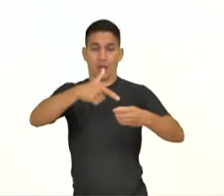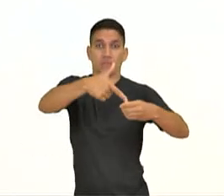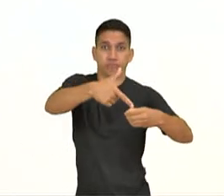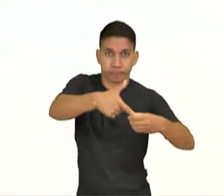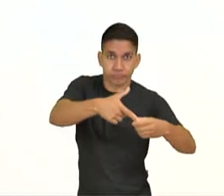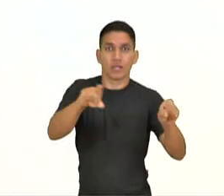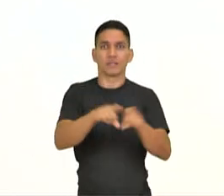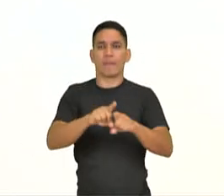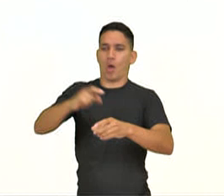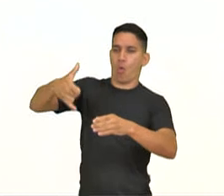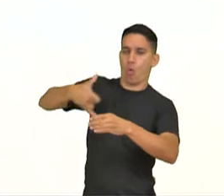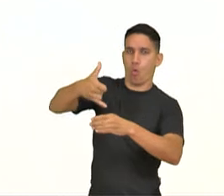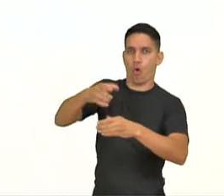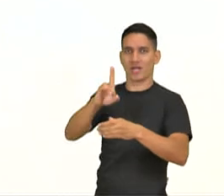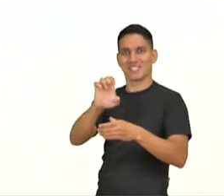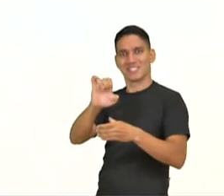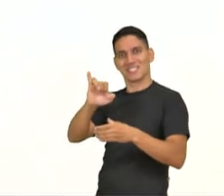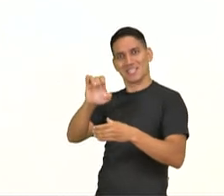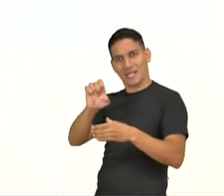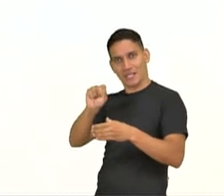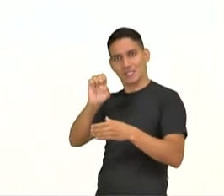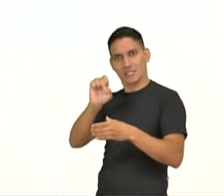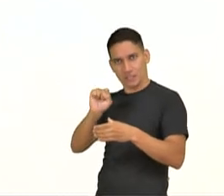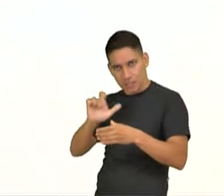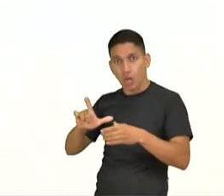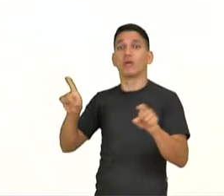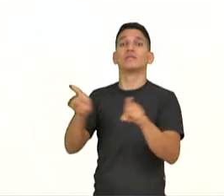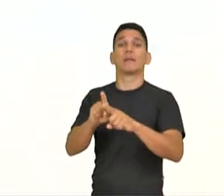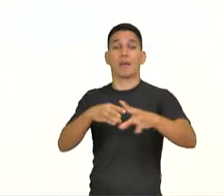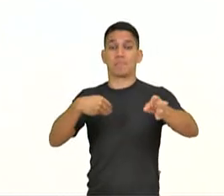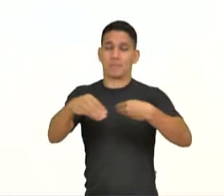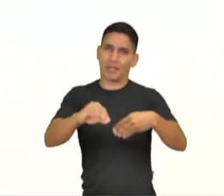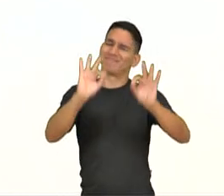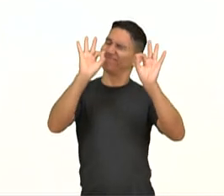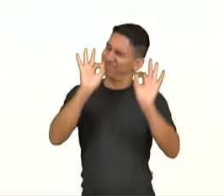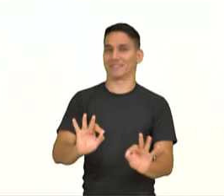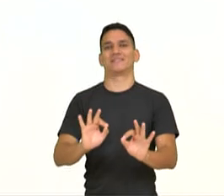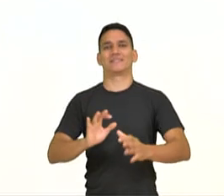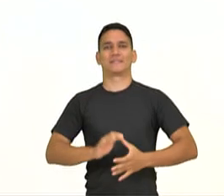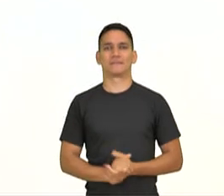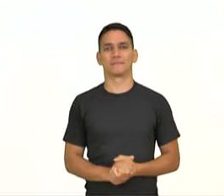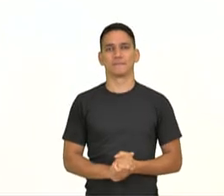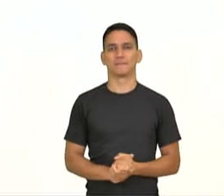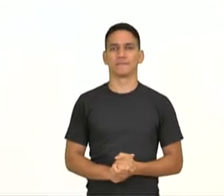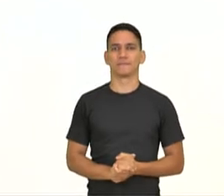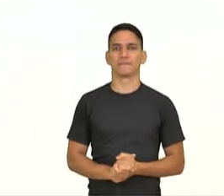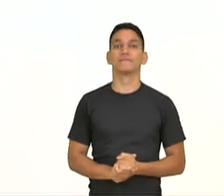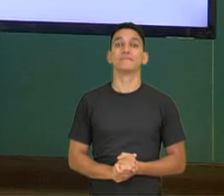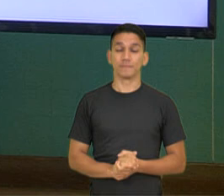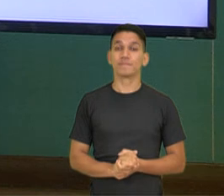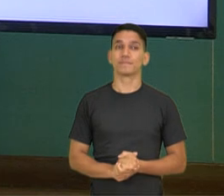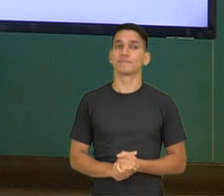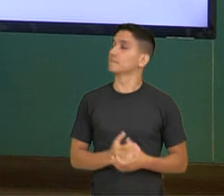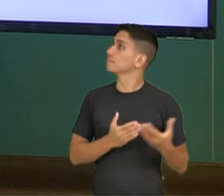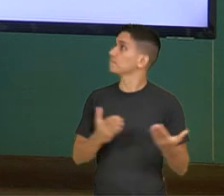e óleo diesel, além de produtos como plástico. Perfeito! Muito